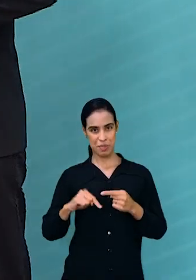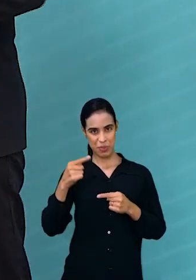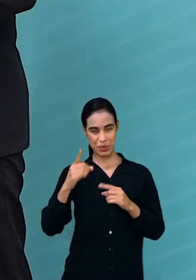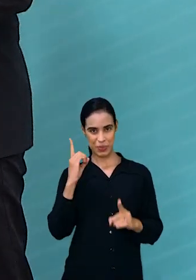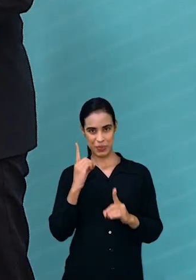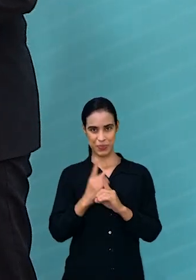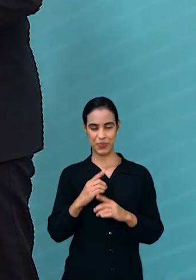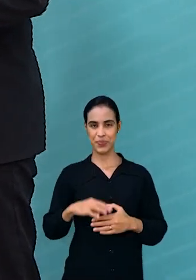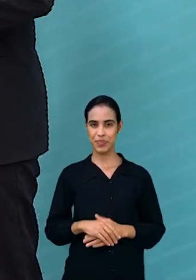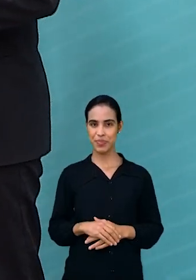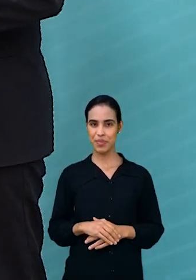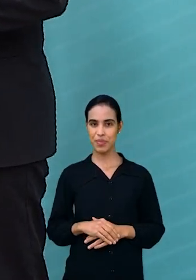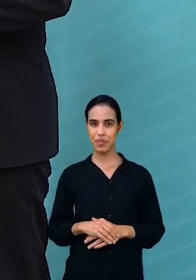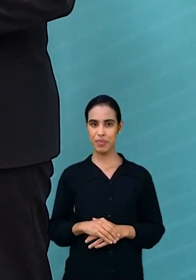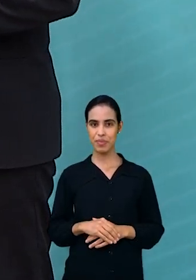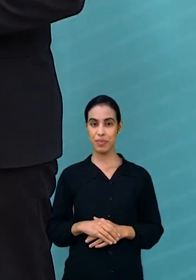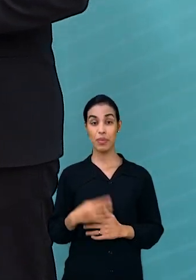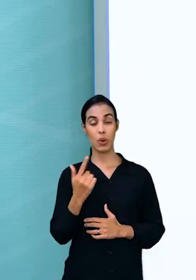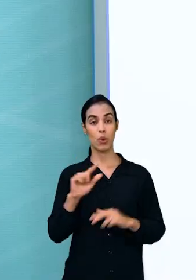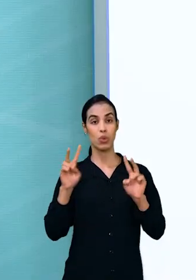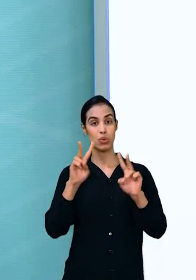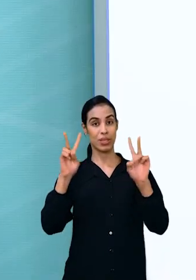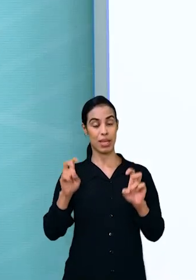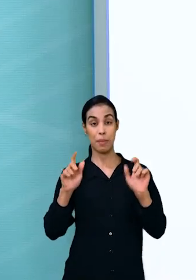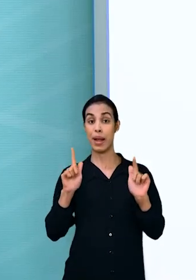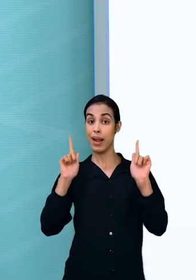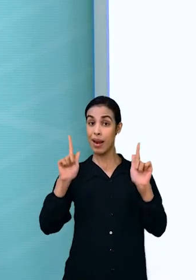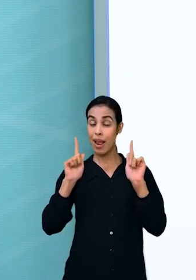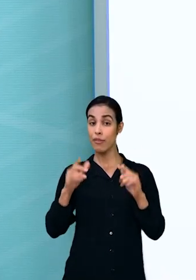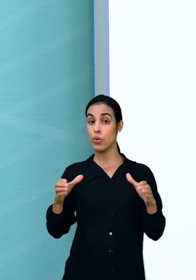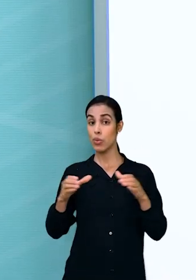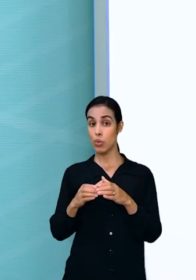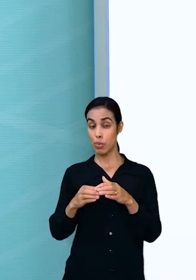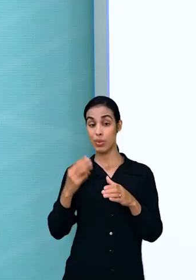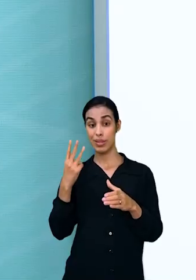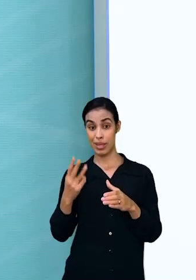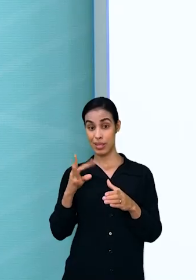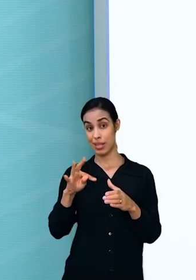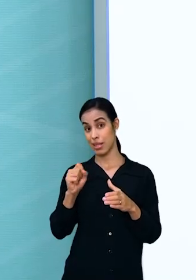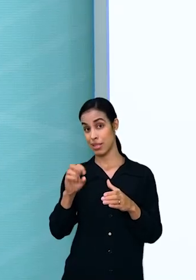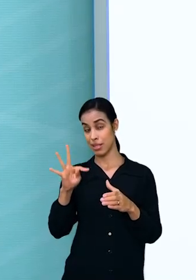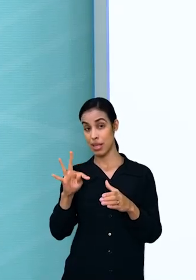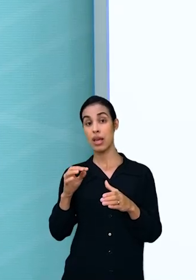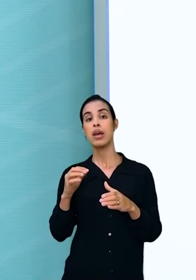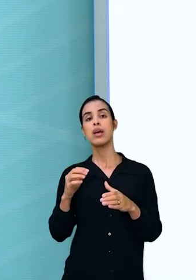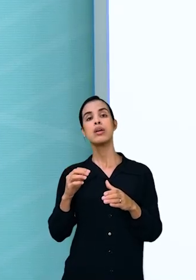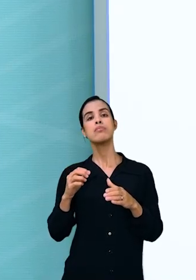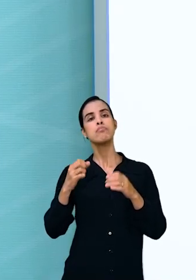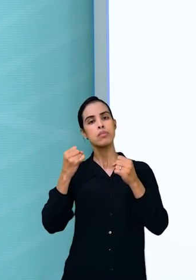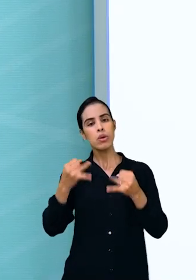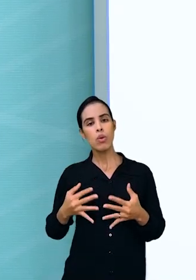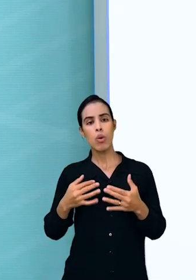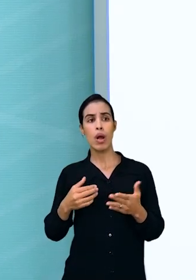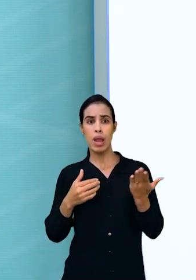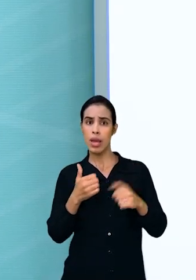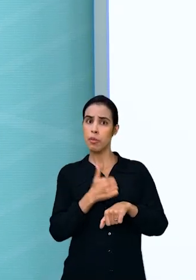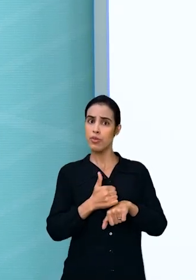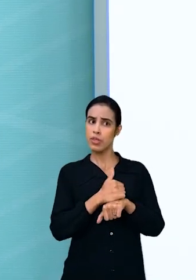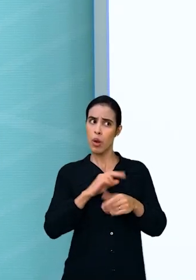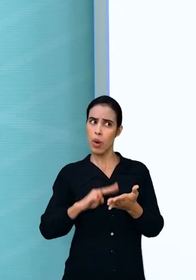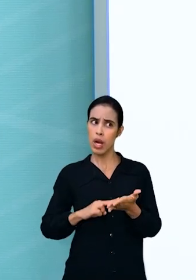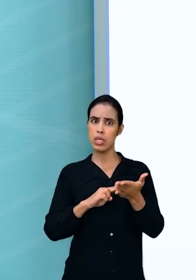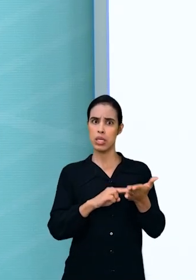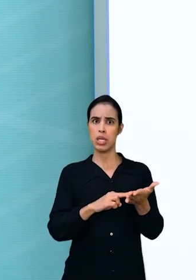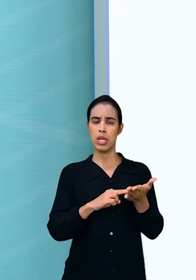segunda turma. Obrigado, Larissa. Até a próxima. E o assunto agora é greve. A terceira turma entendeu que os Correios não podem punir